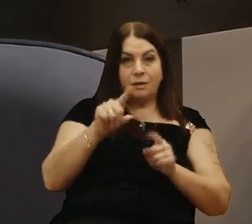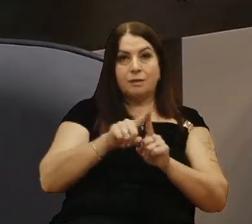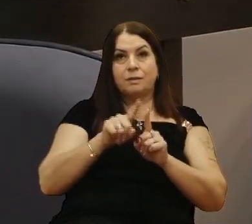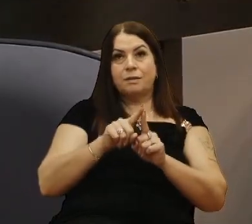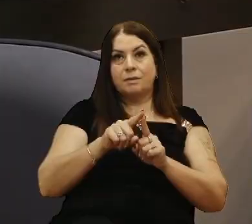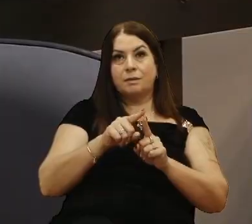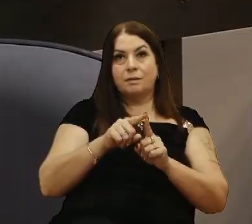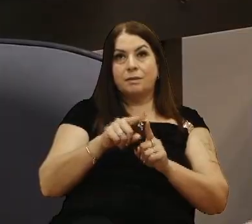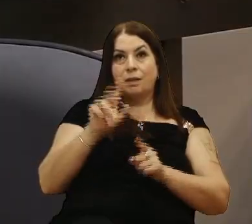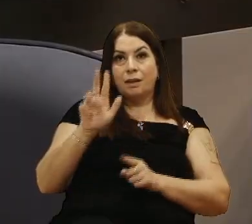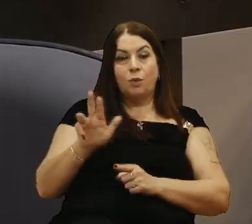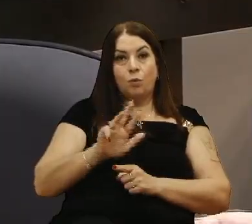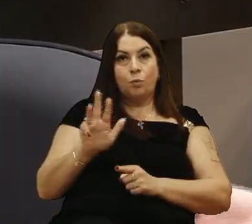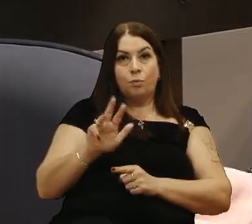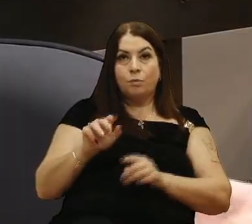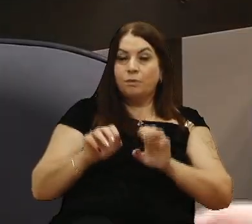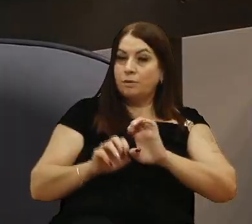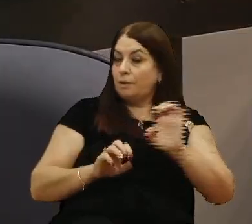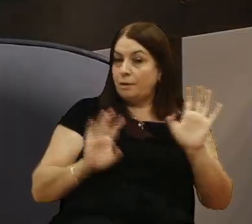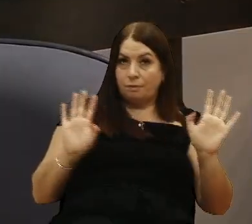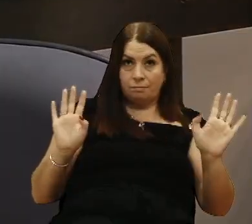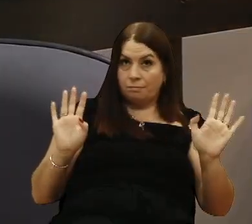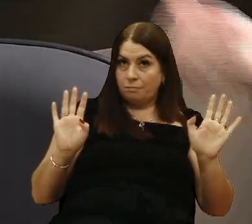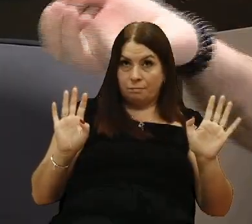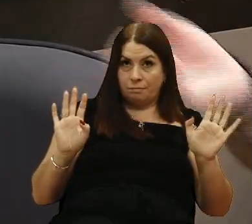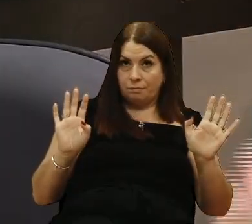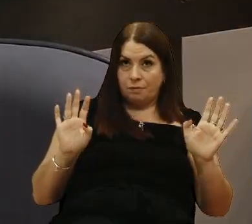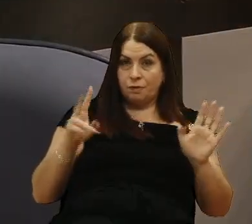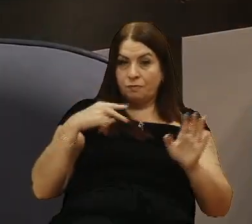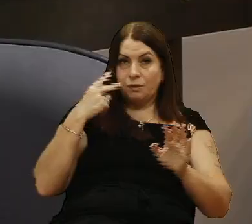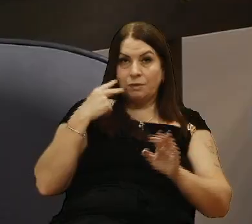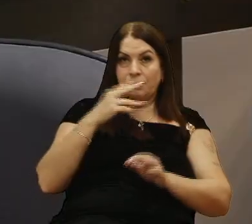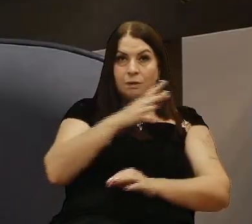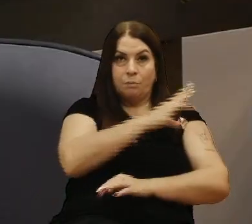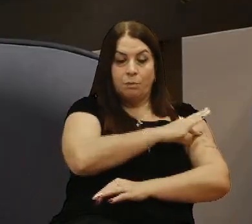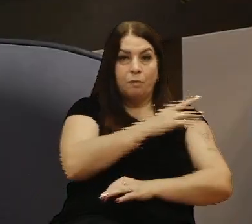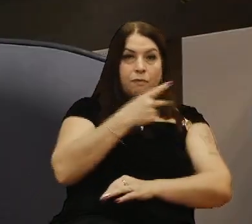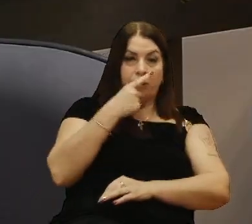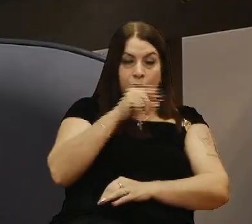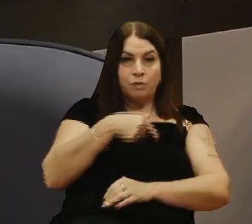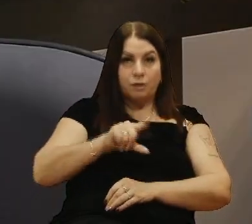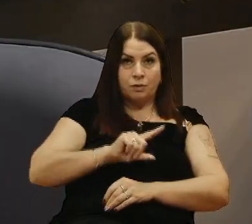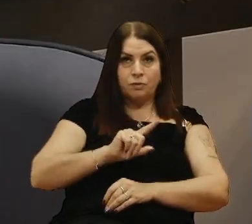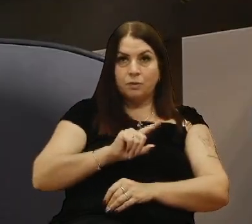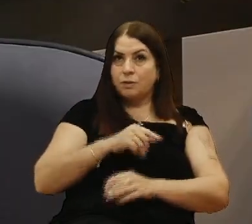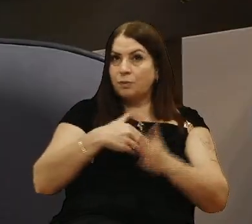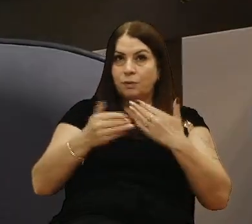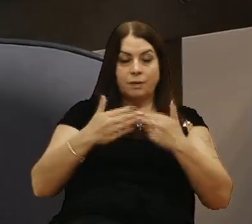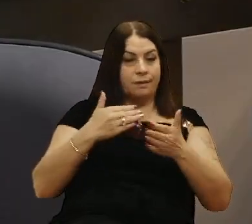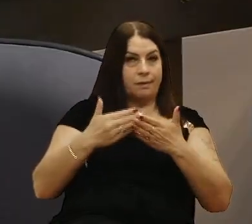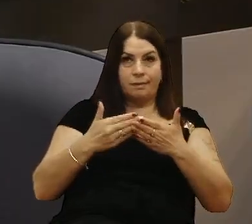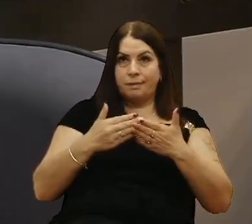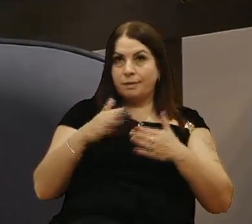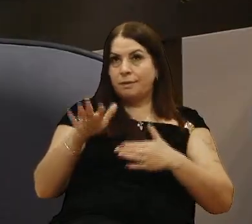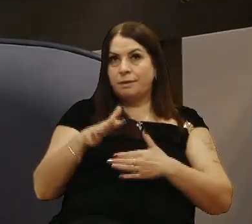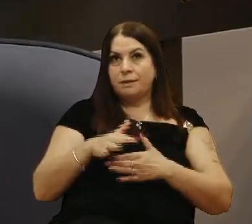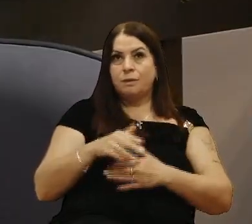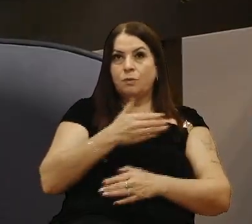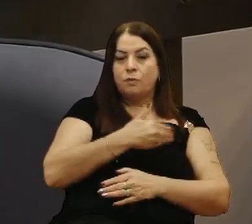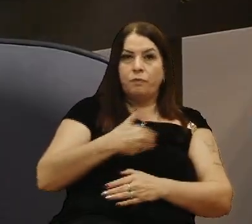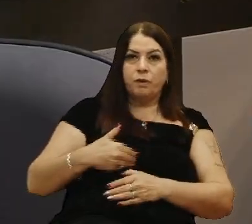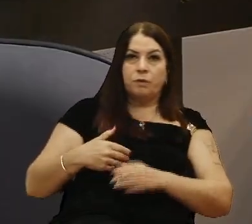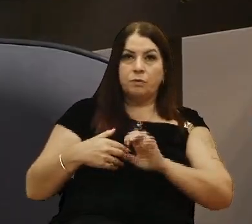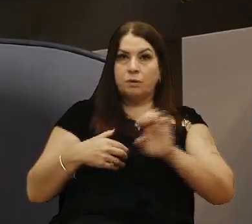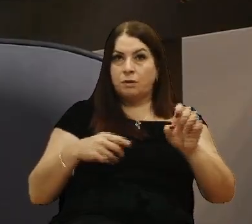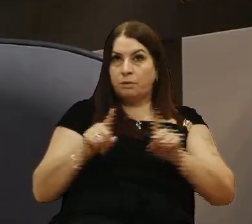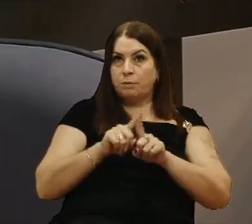é o governo Lula, da esquerda. Ou seja, o vereador Capitão Ramon falou aqui sobre isso antes, não interessa, às vezes, se é um governo de esquerda